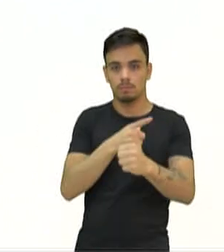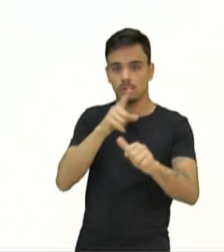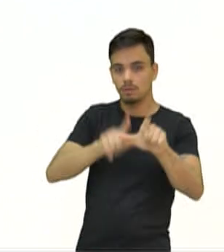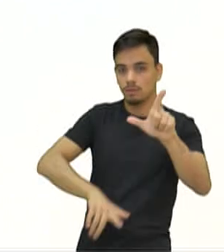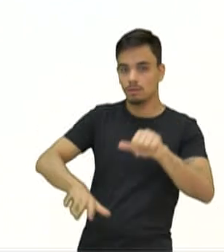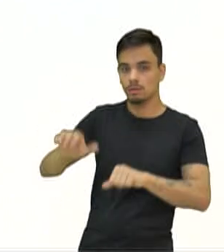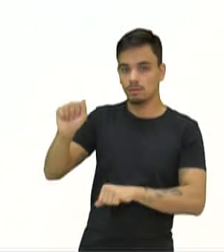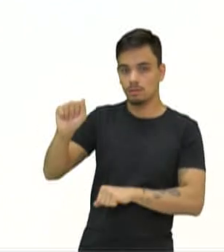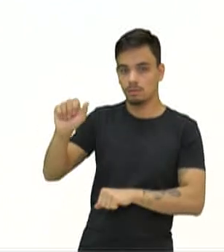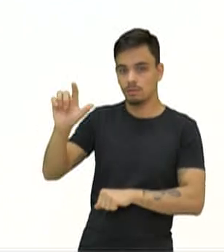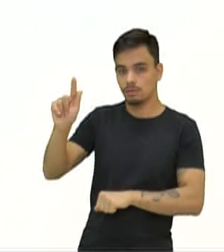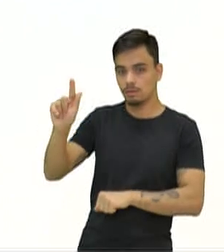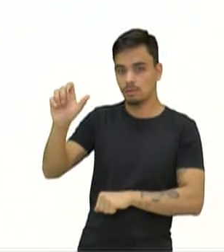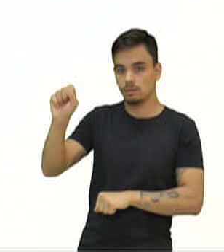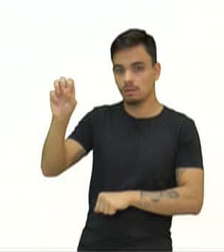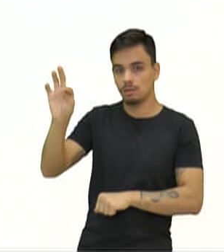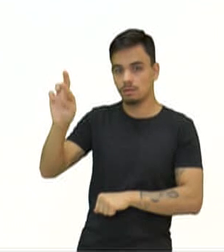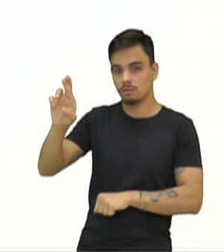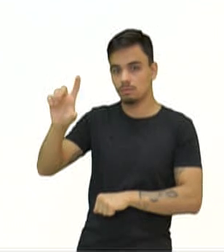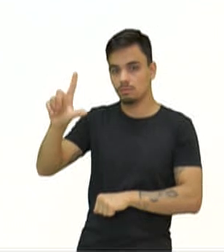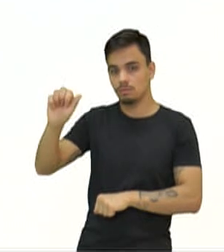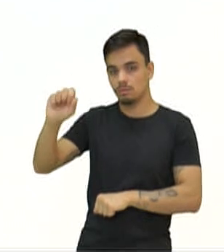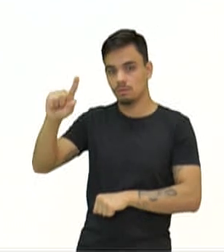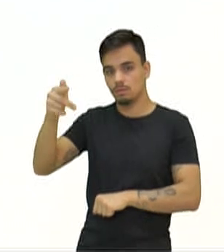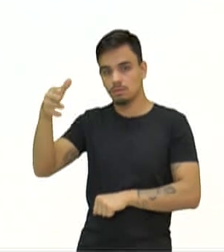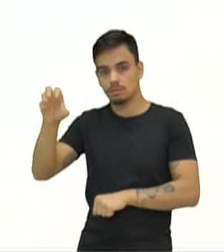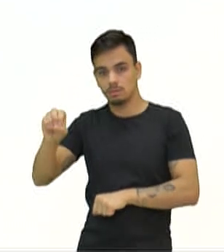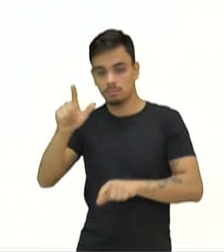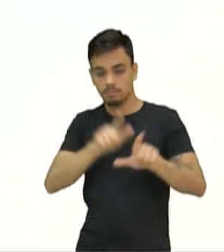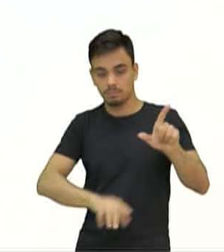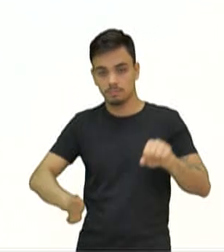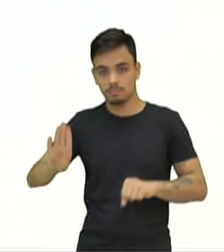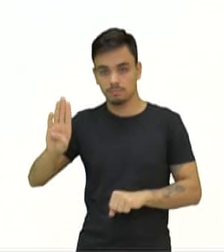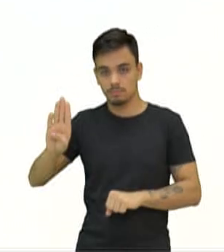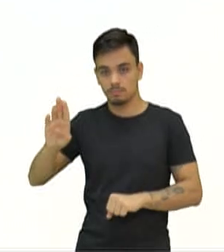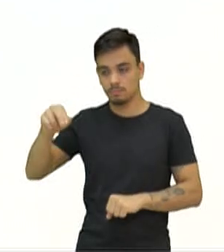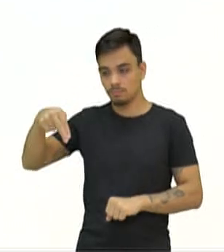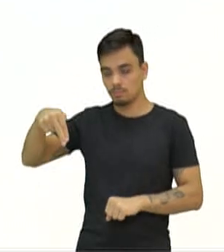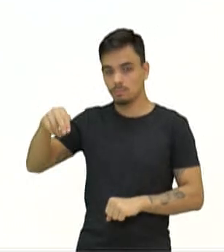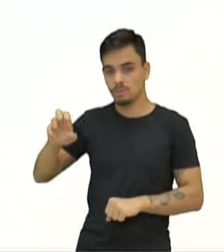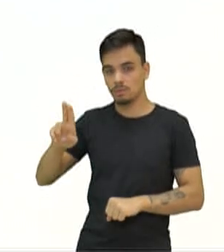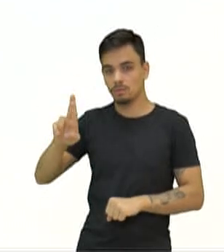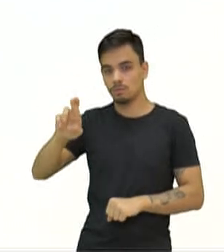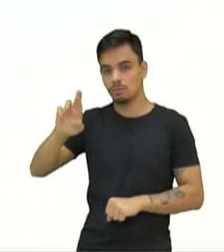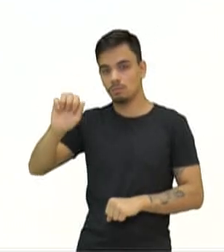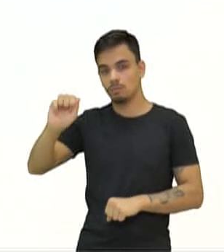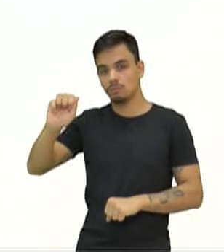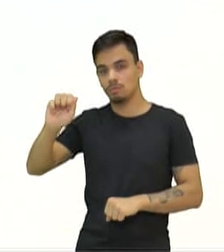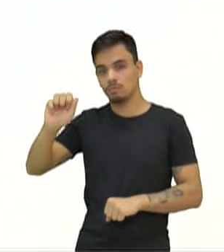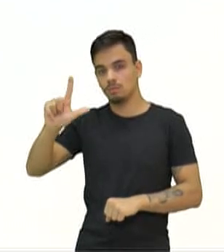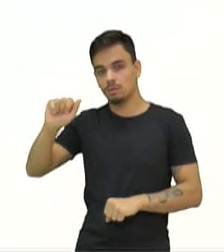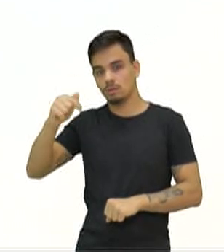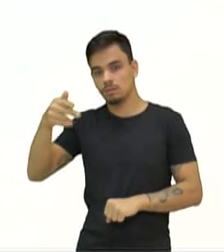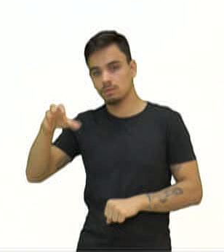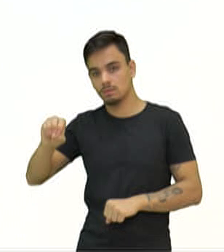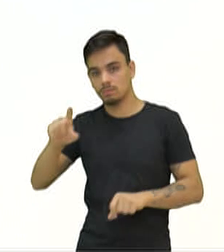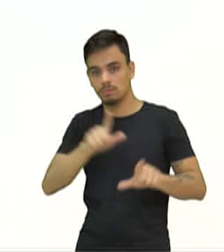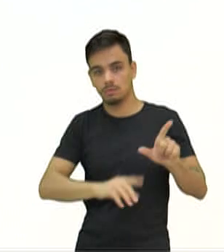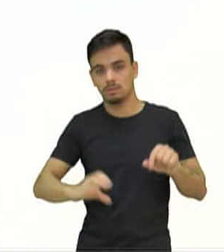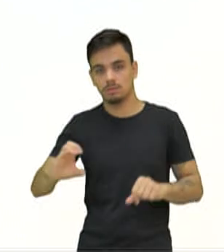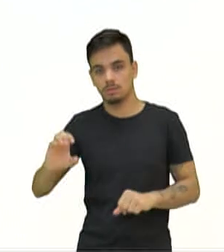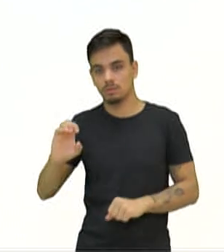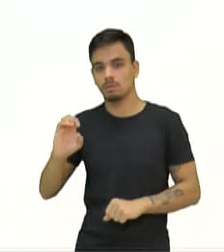A, gastrulação. Letra B, neurulação. Letra C,